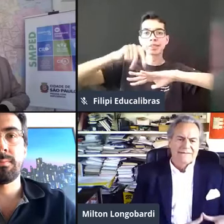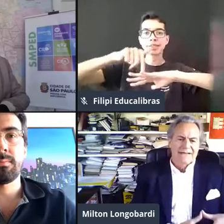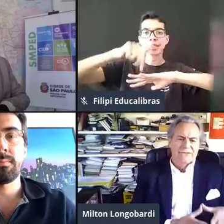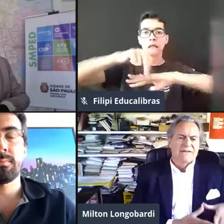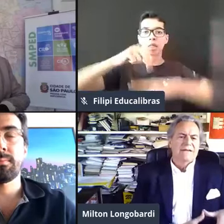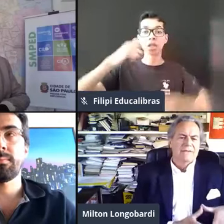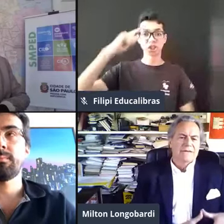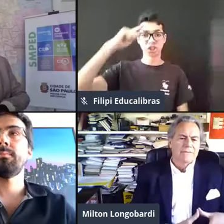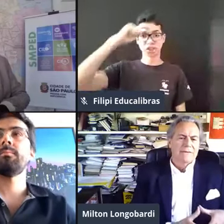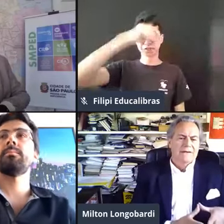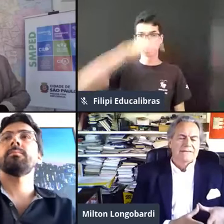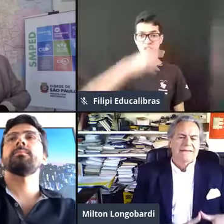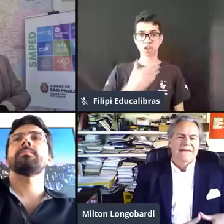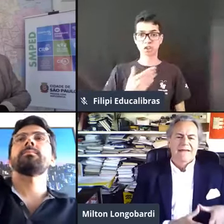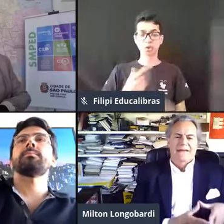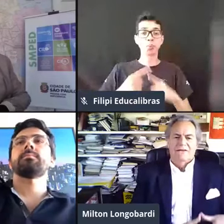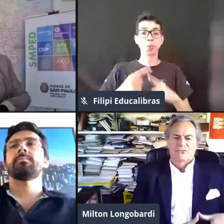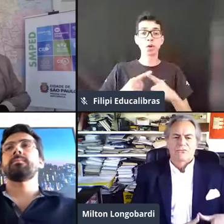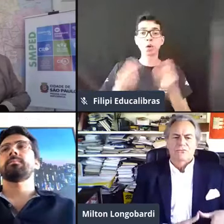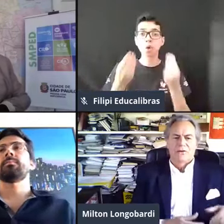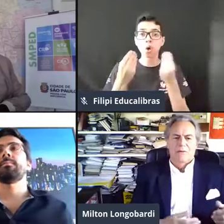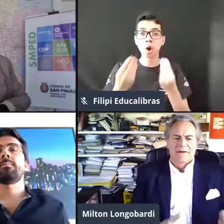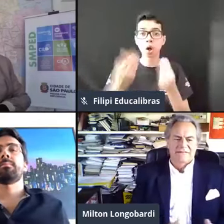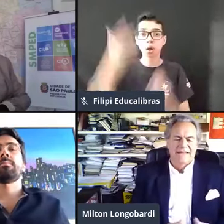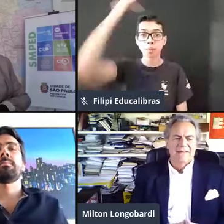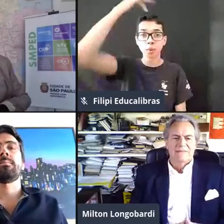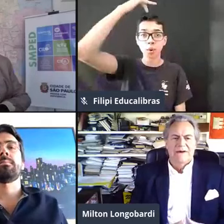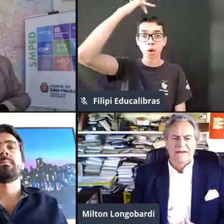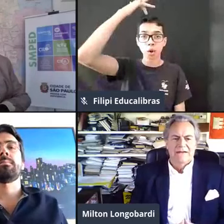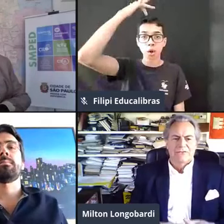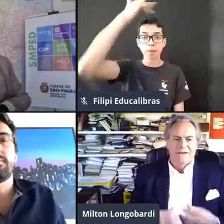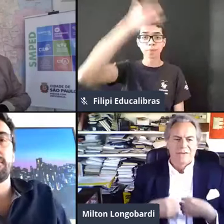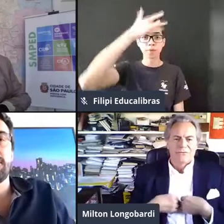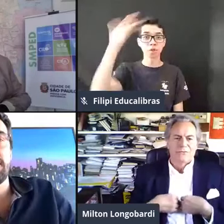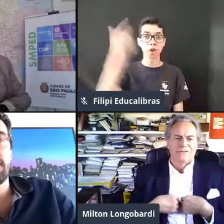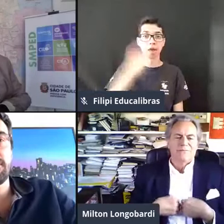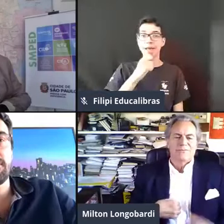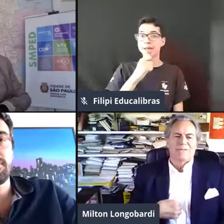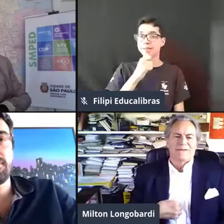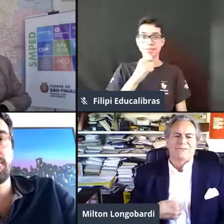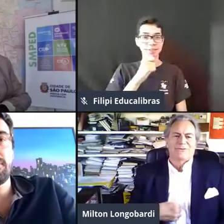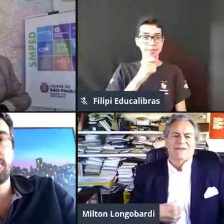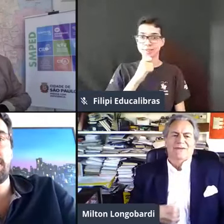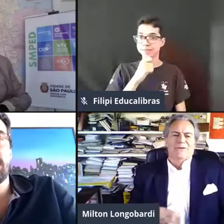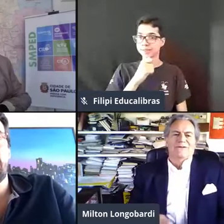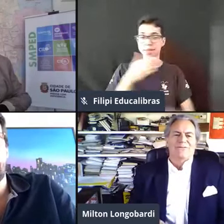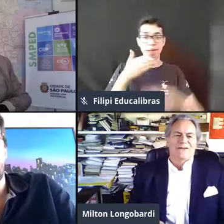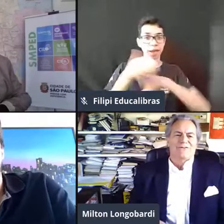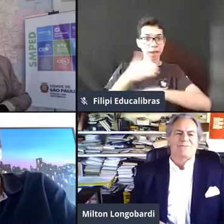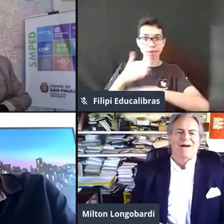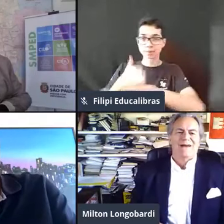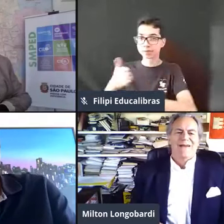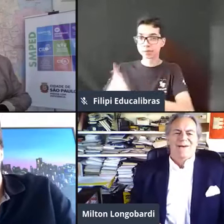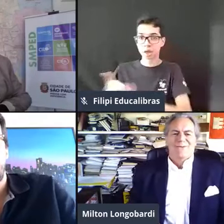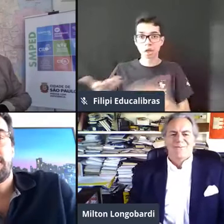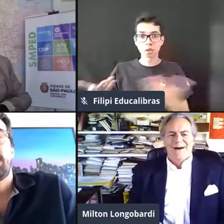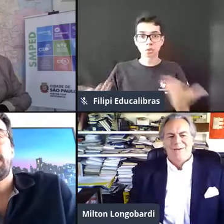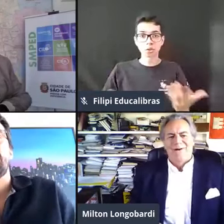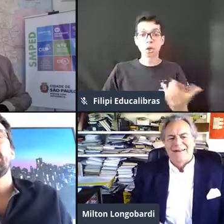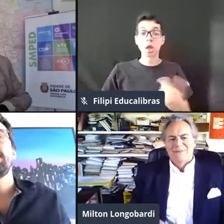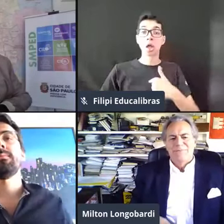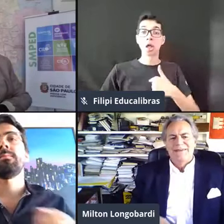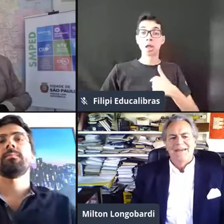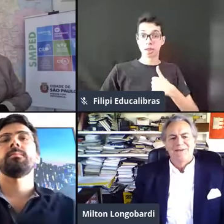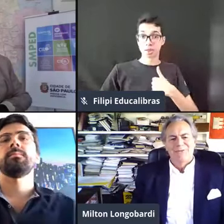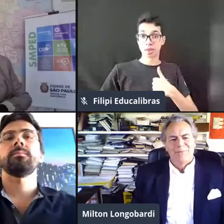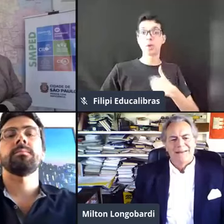o acesso que deveriam ter junto a uma série de varejos. Eu sou o tipo da pessoa que, onde eu vejo